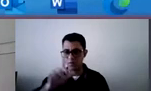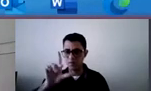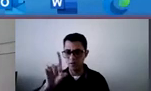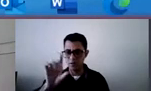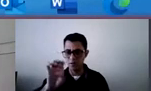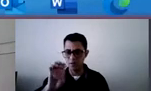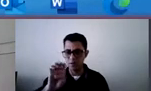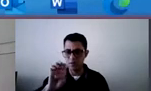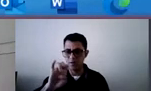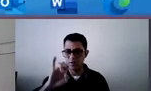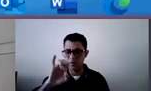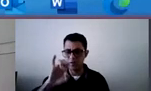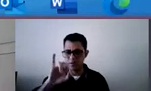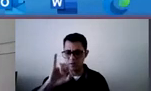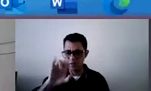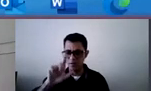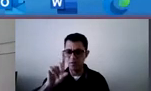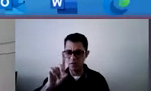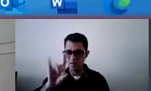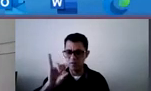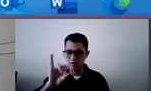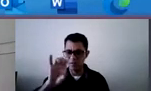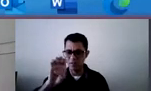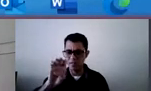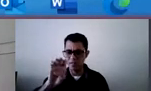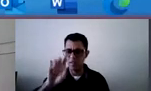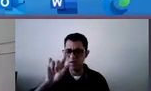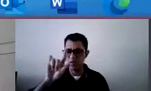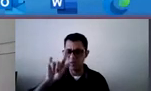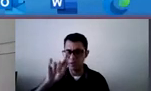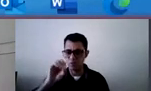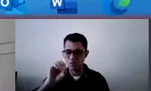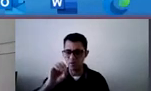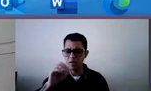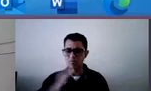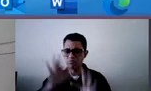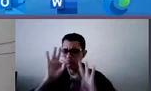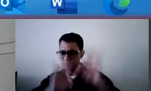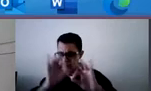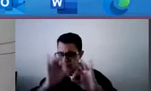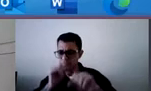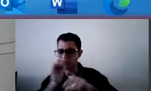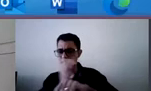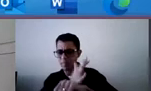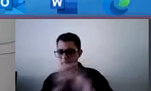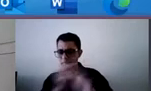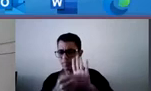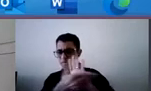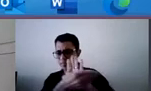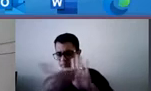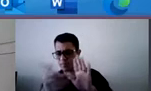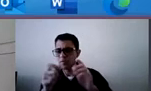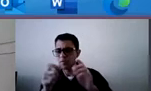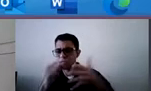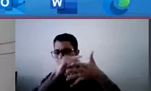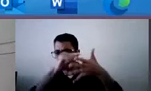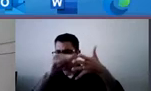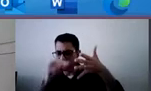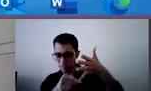E gostaria de expor para vocês esse modelo organizativo de competências socioemocionais. Ele é composto de